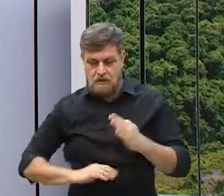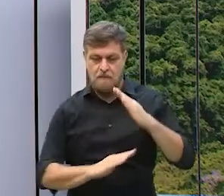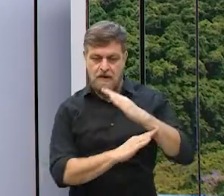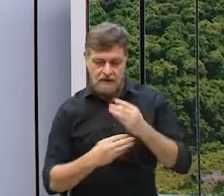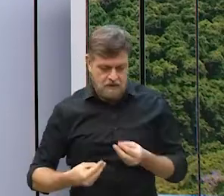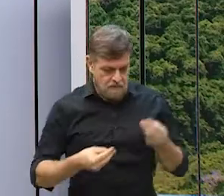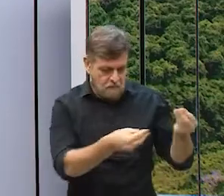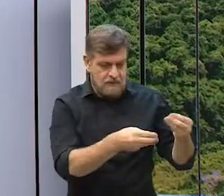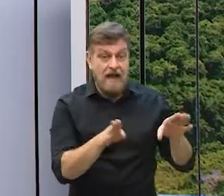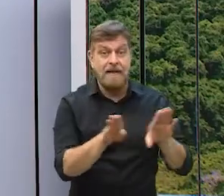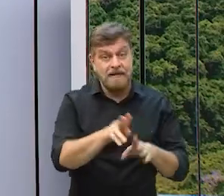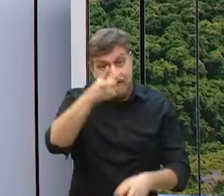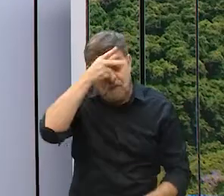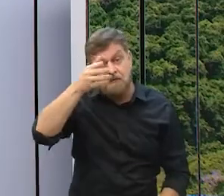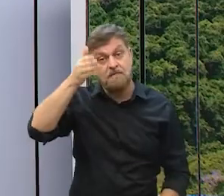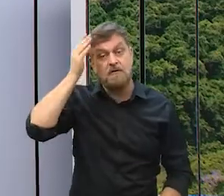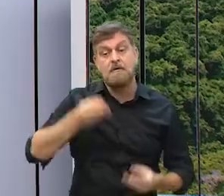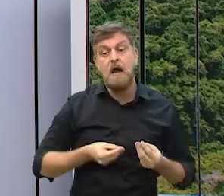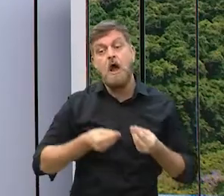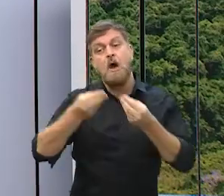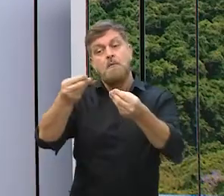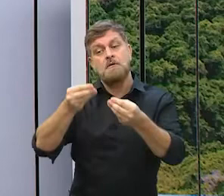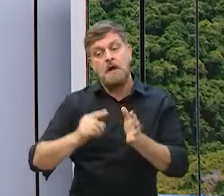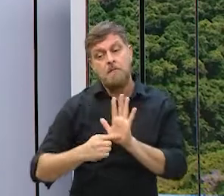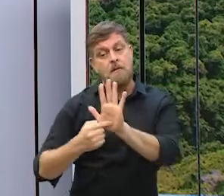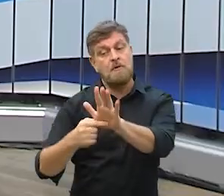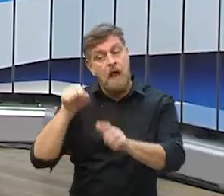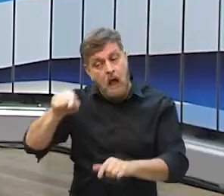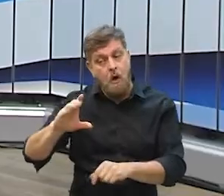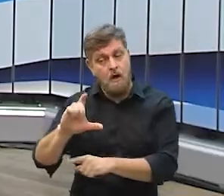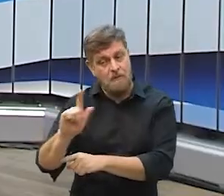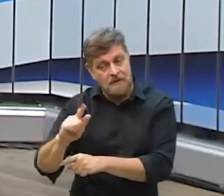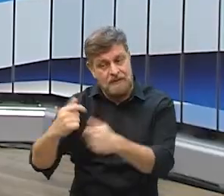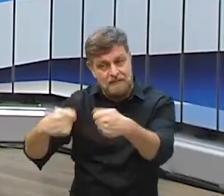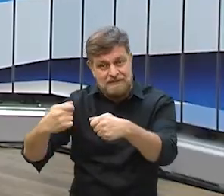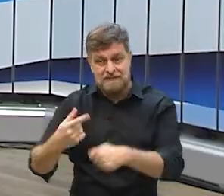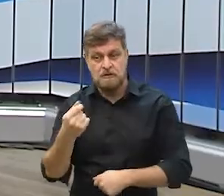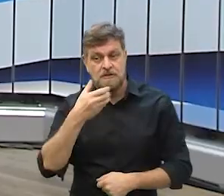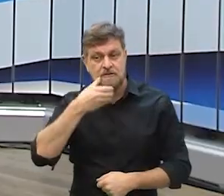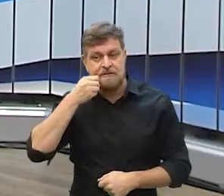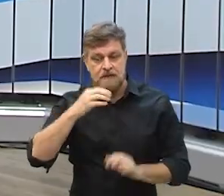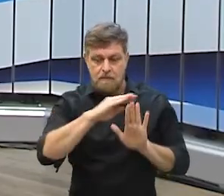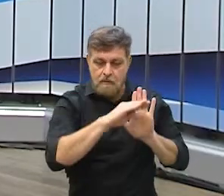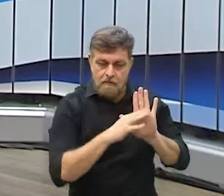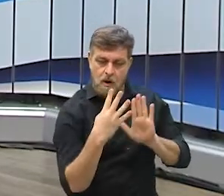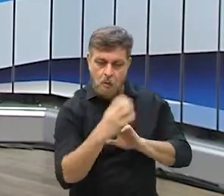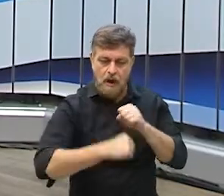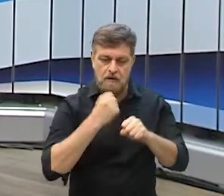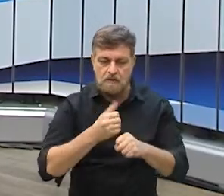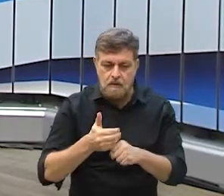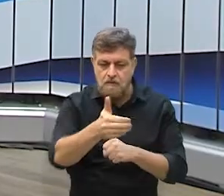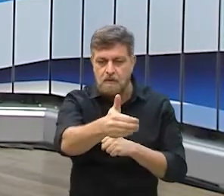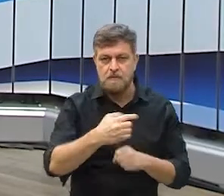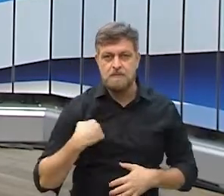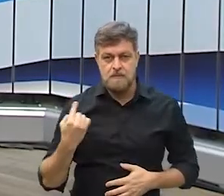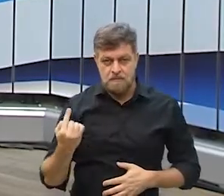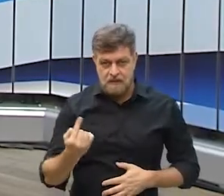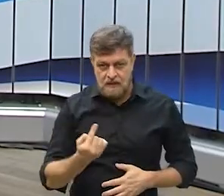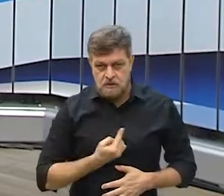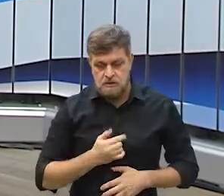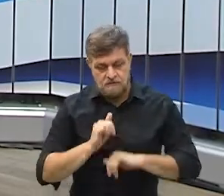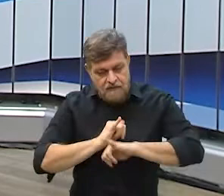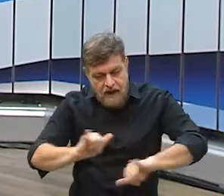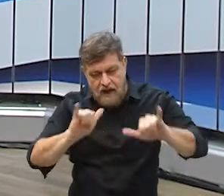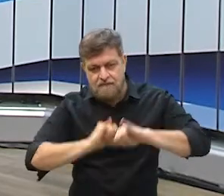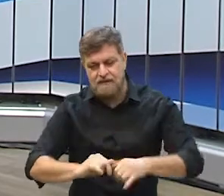e também ao prefeito para que consolide isso no plano plurianual. E a gente vai falar bastante sobre a implementação de